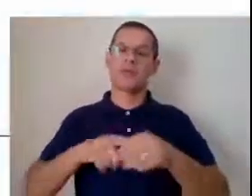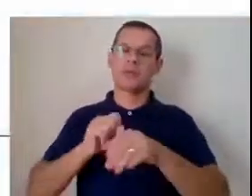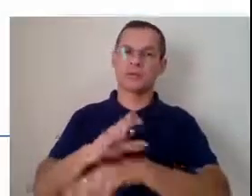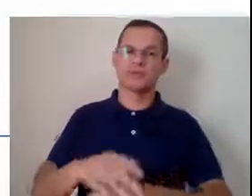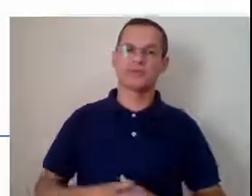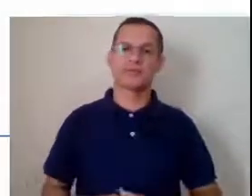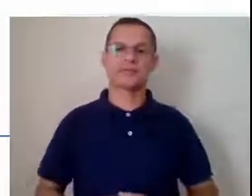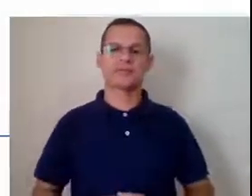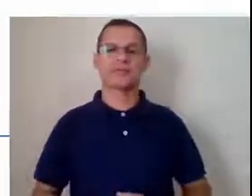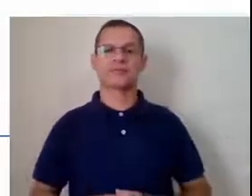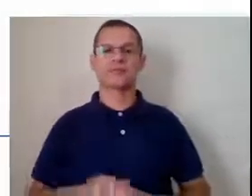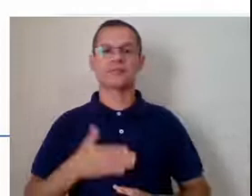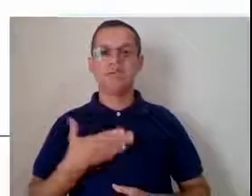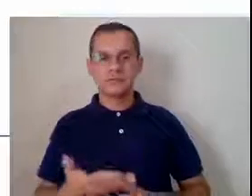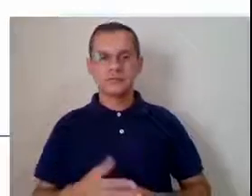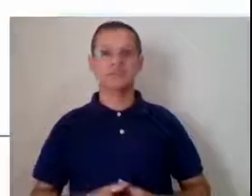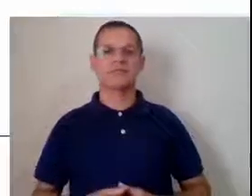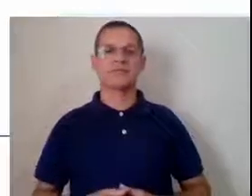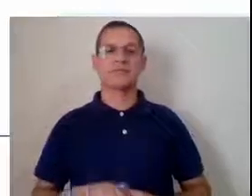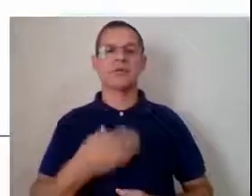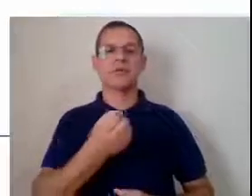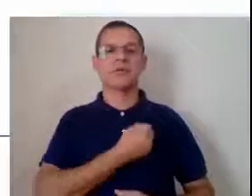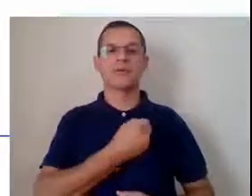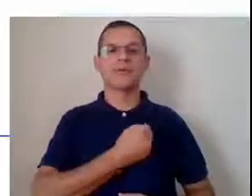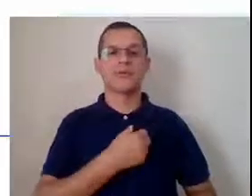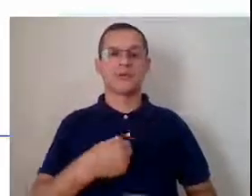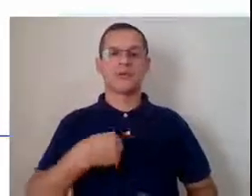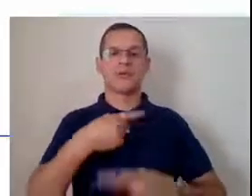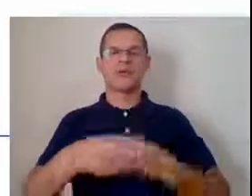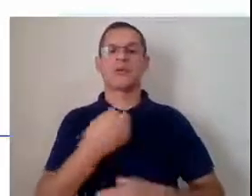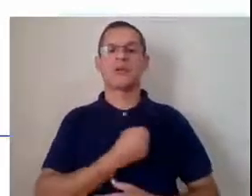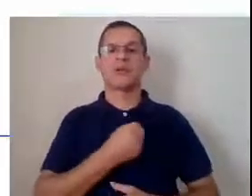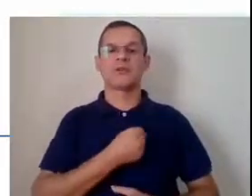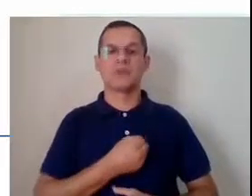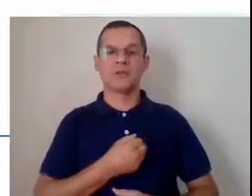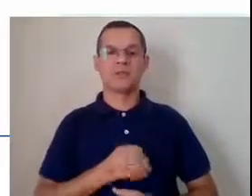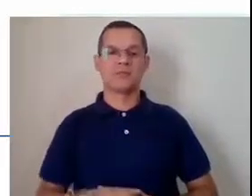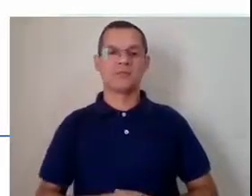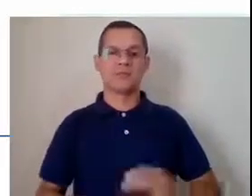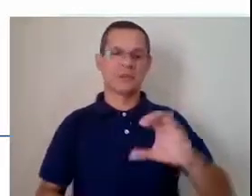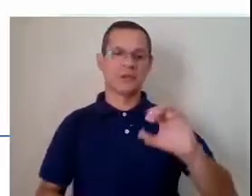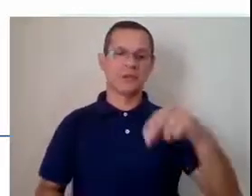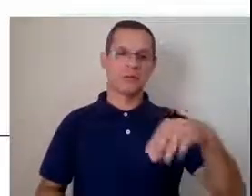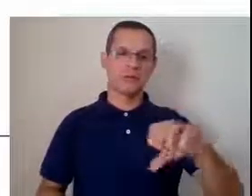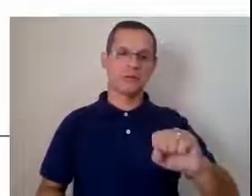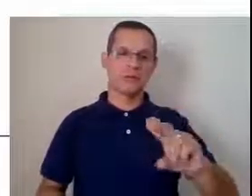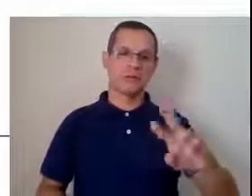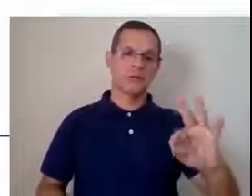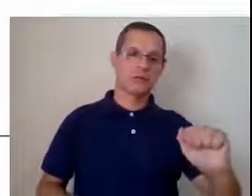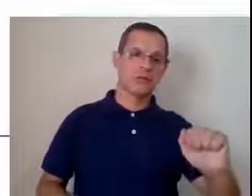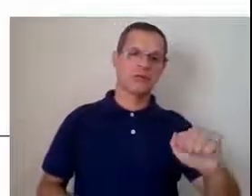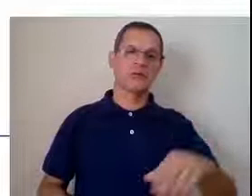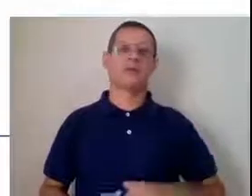quadro. Então, o número, quando eu falo de número de consultas, né,